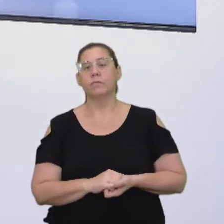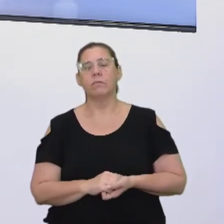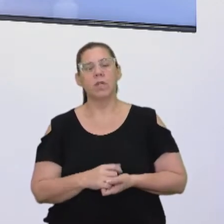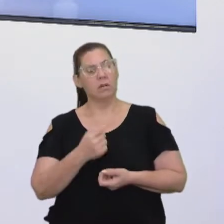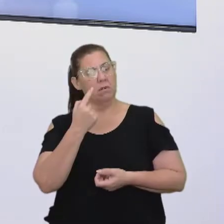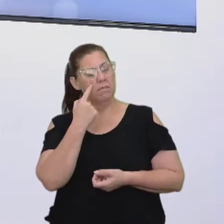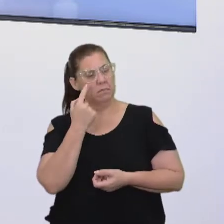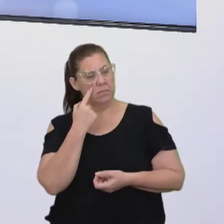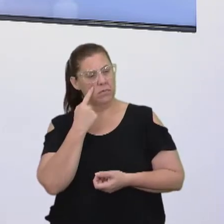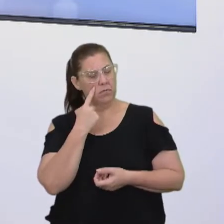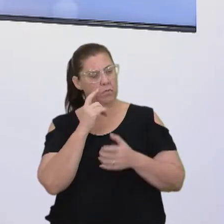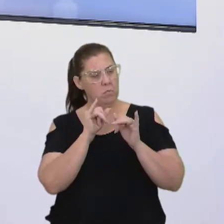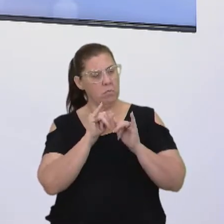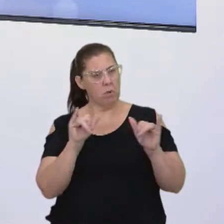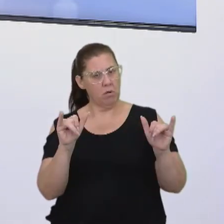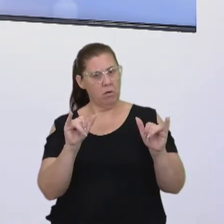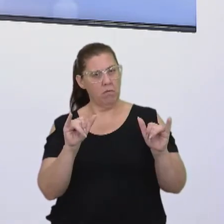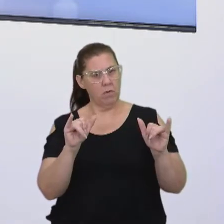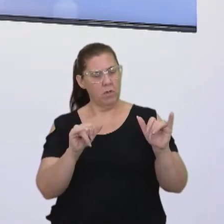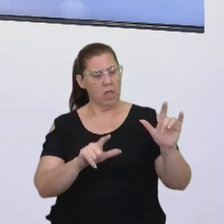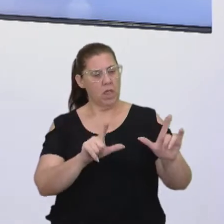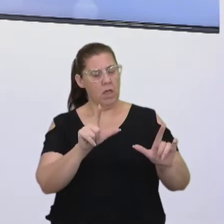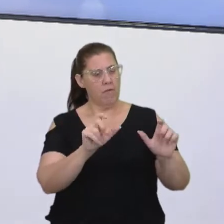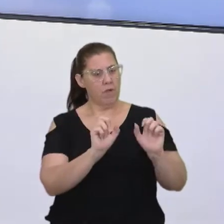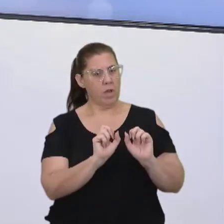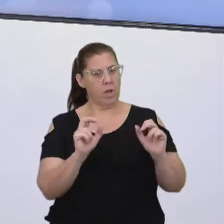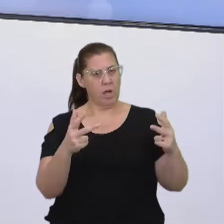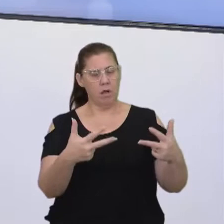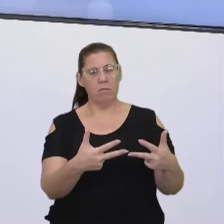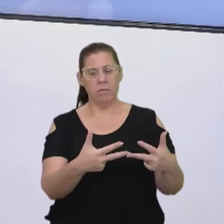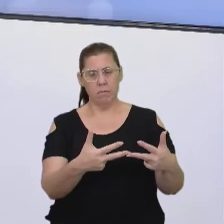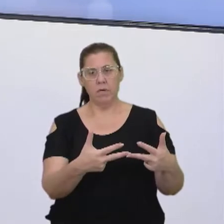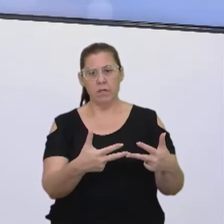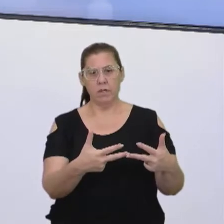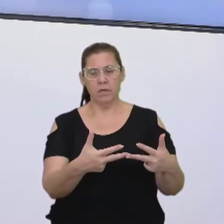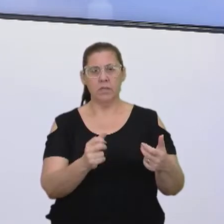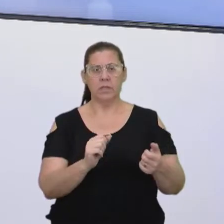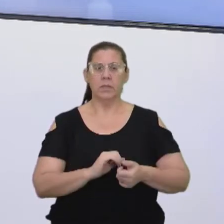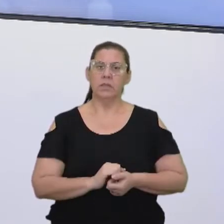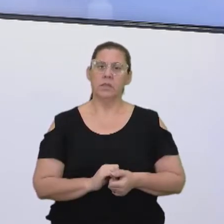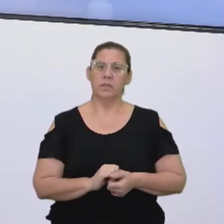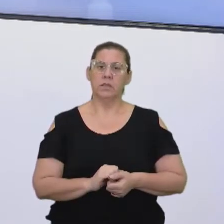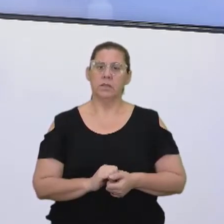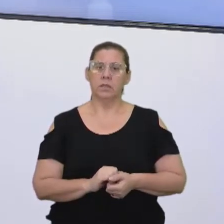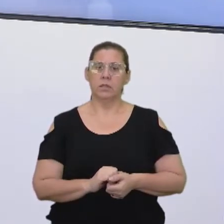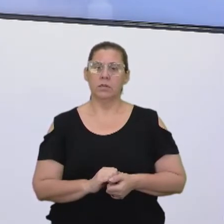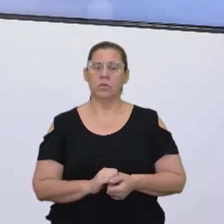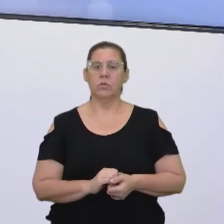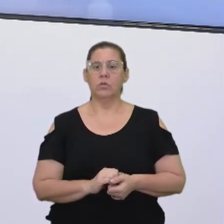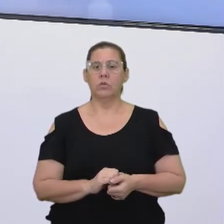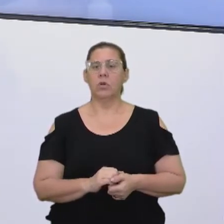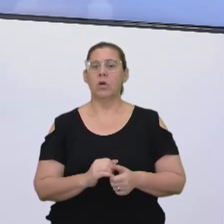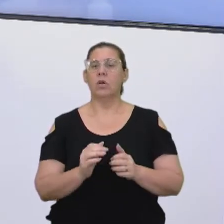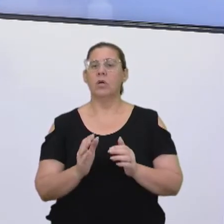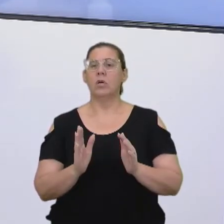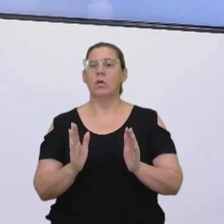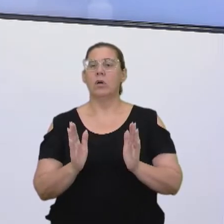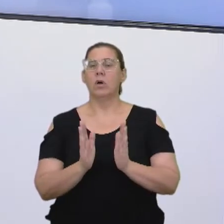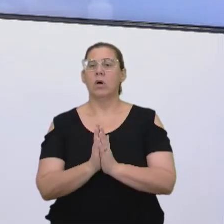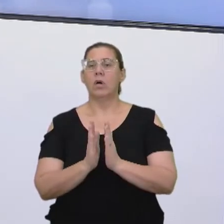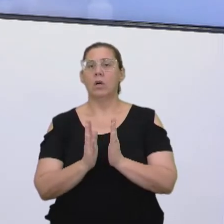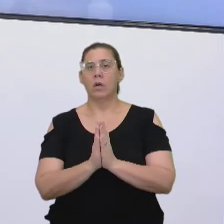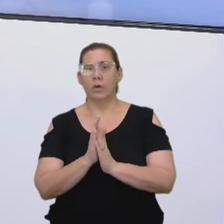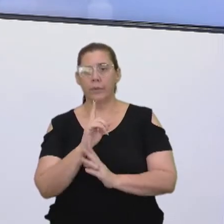eu vi uma notícia da TV Câmara, na verdade, era uma reportagem do aniversário de 11 anos da lei